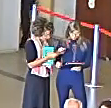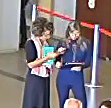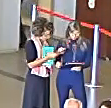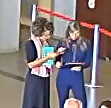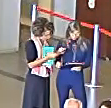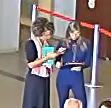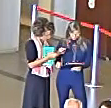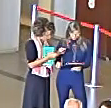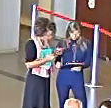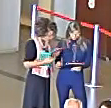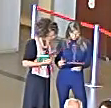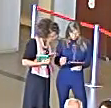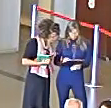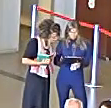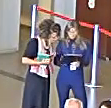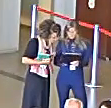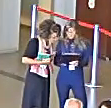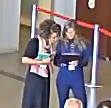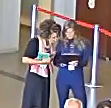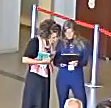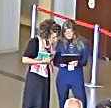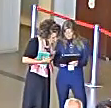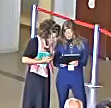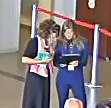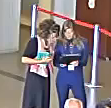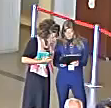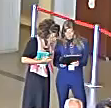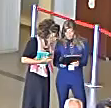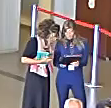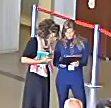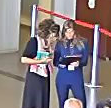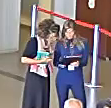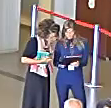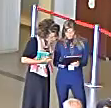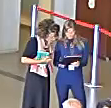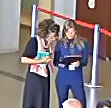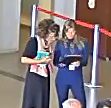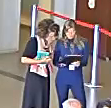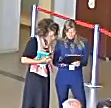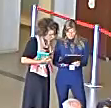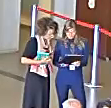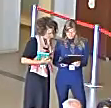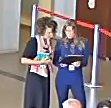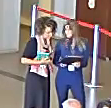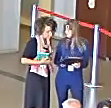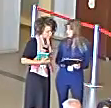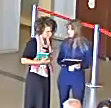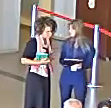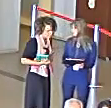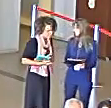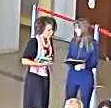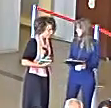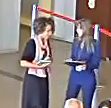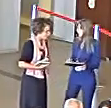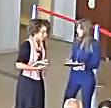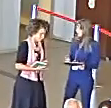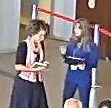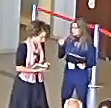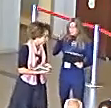golpe duríssimo vem contra a pessoa com deficiência nessa extinção do Conselho